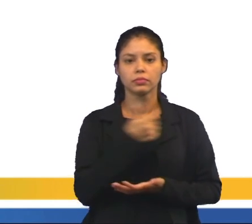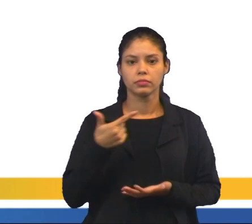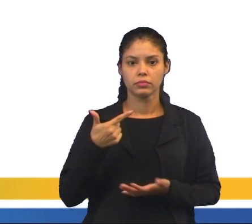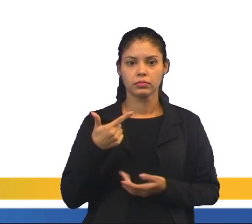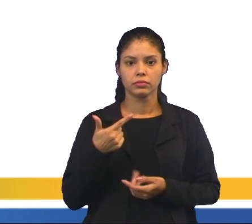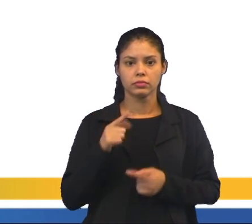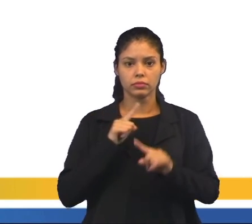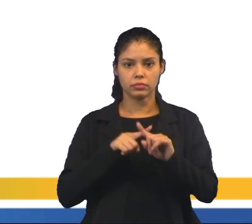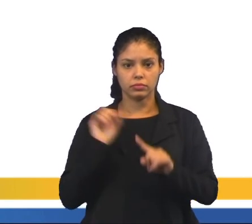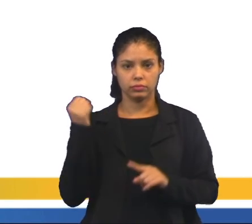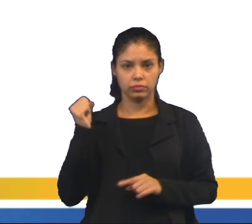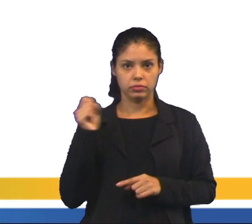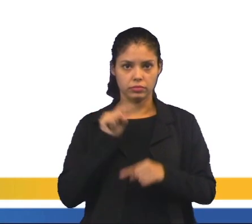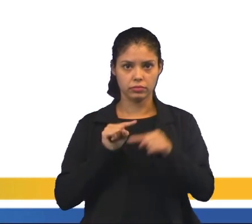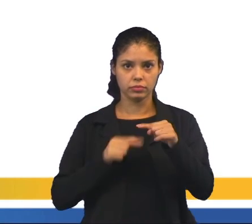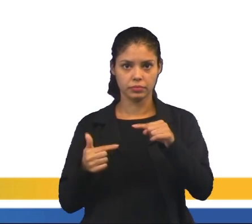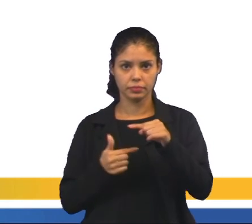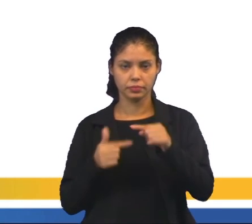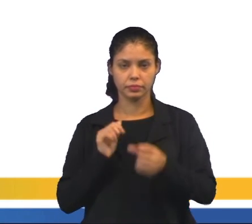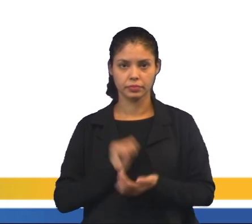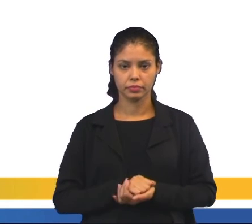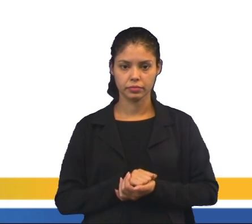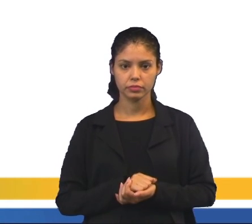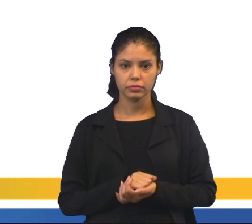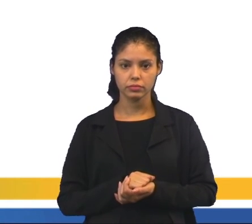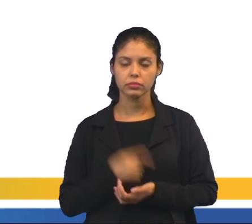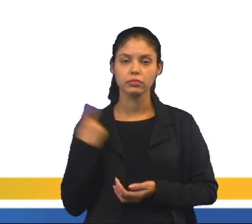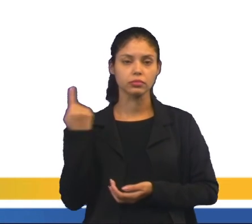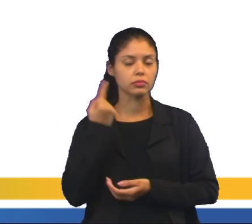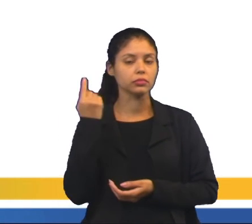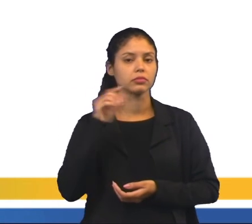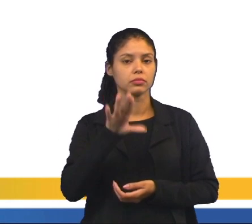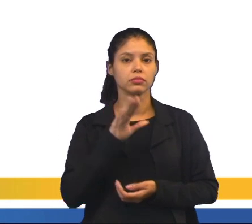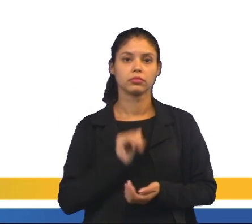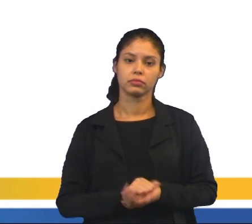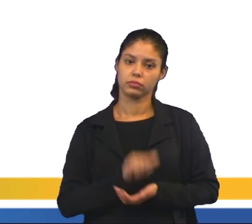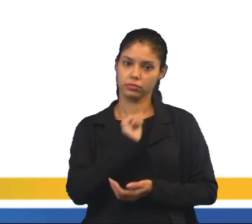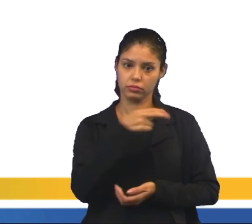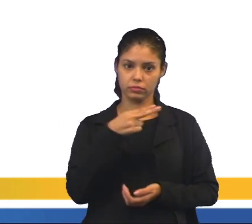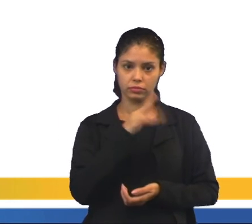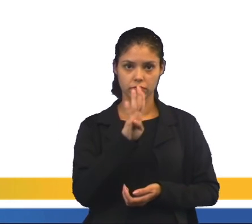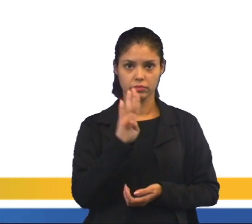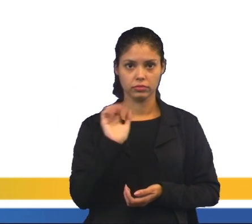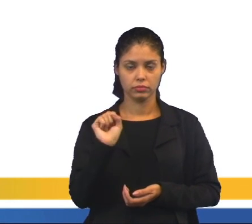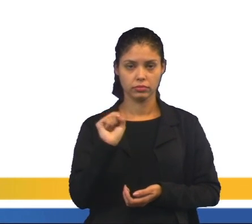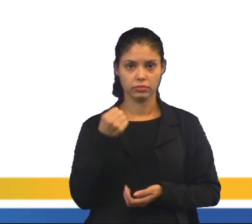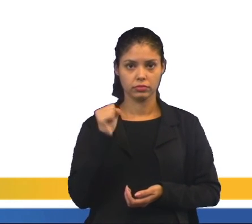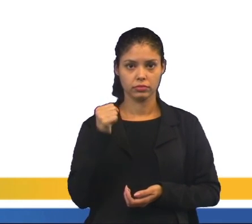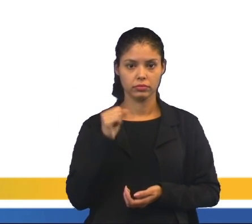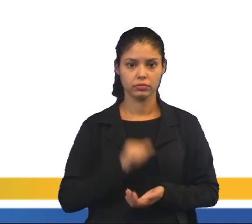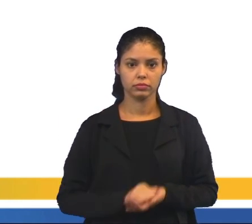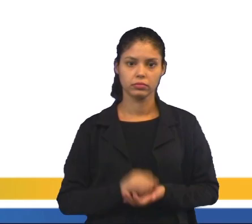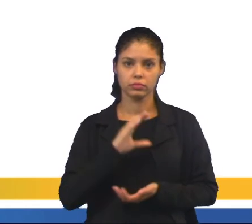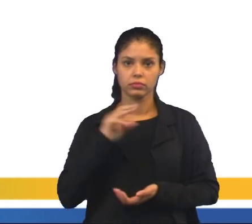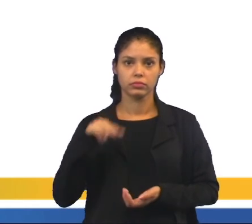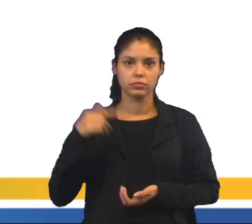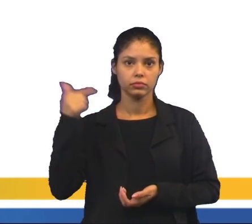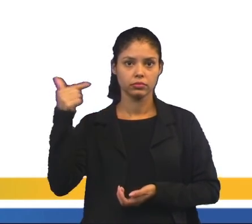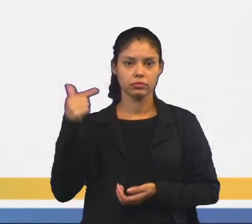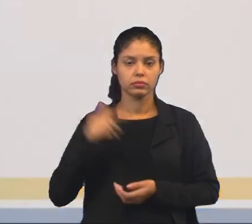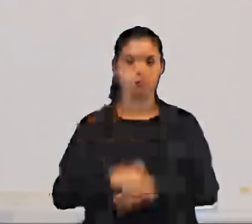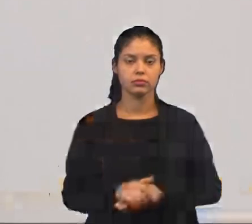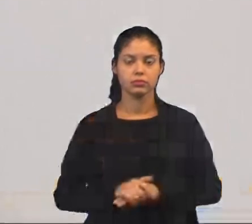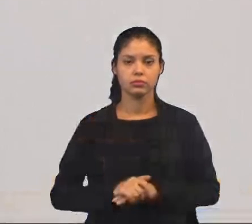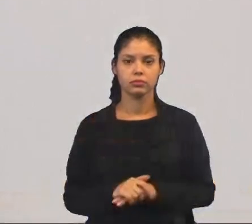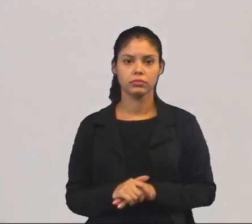12 vezes 8 dividido para 2. Então, minha altura aí vai ser o A igual a 48 centímetros